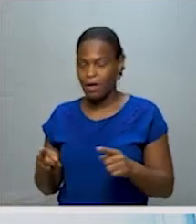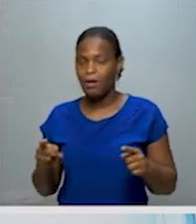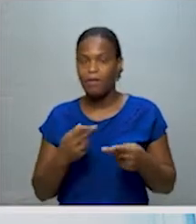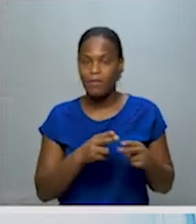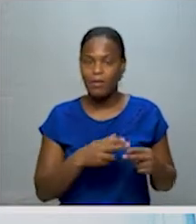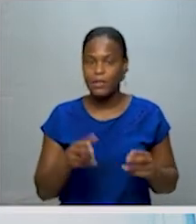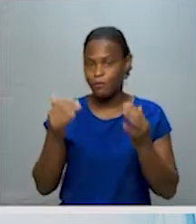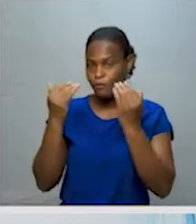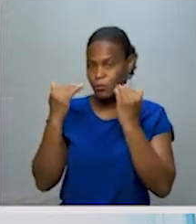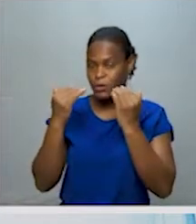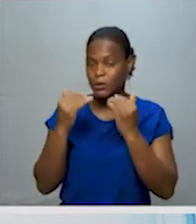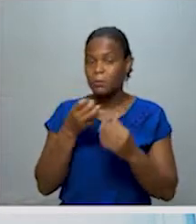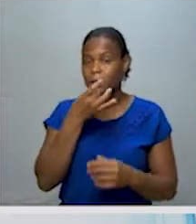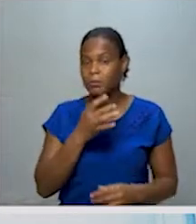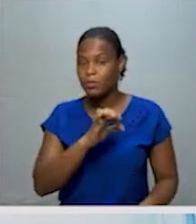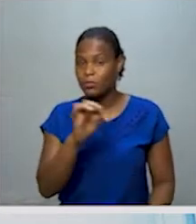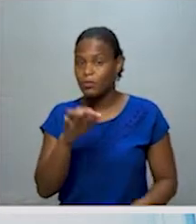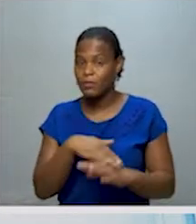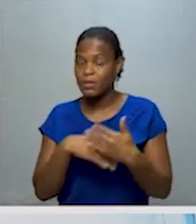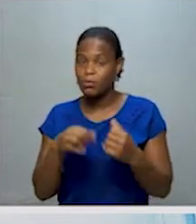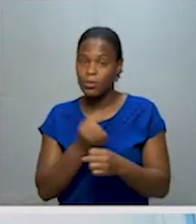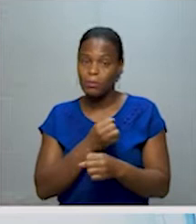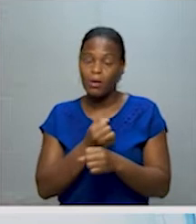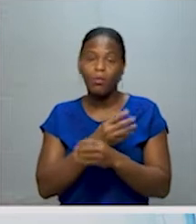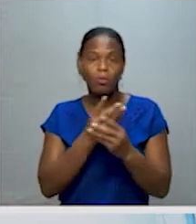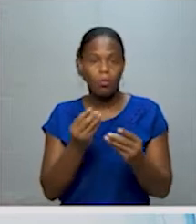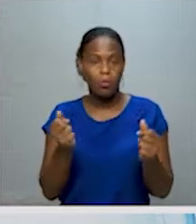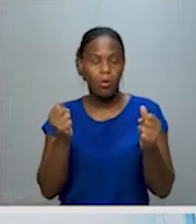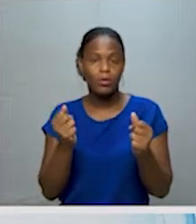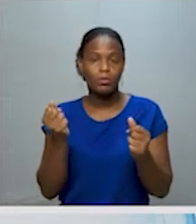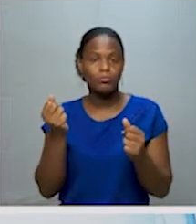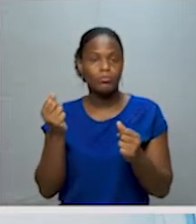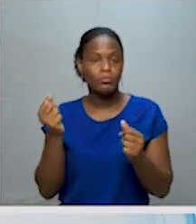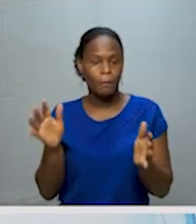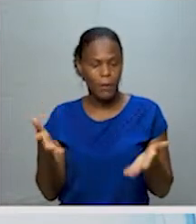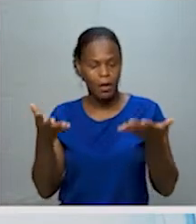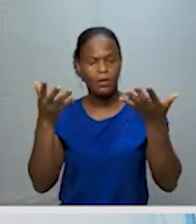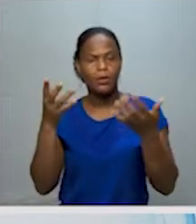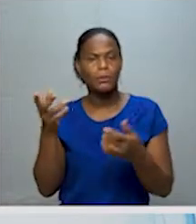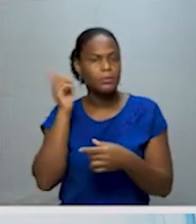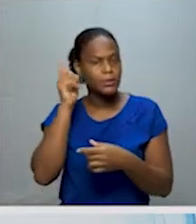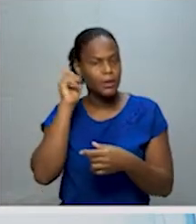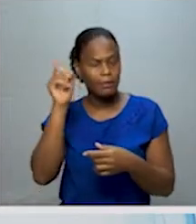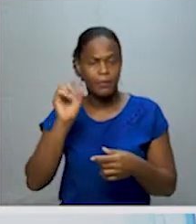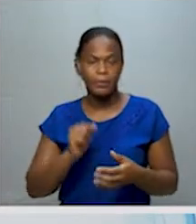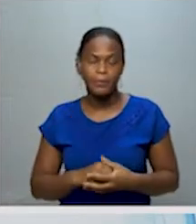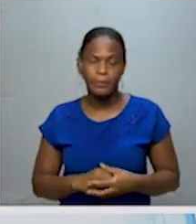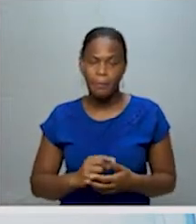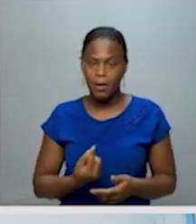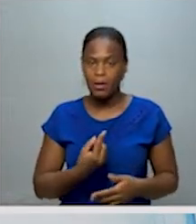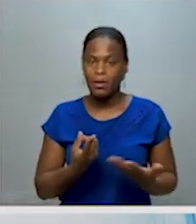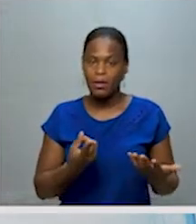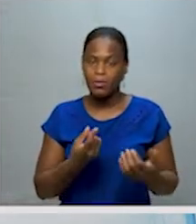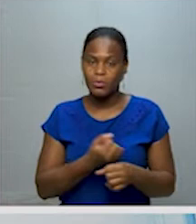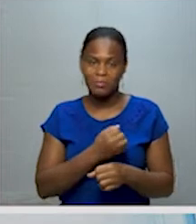tem muitas informações e lhe permite fazer um trabalho qualitativo, meritório, fundamentado e importantíssimo